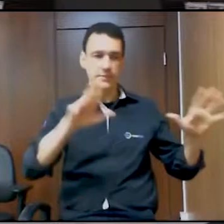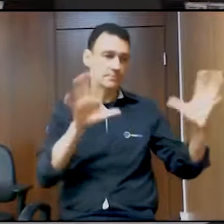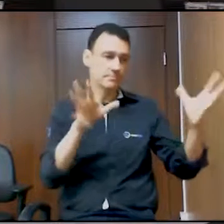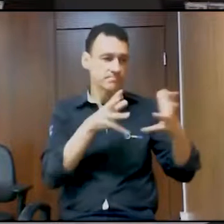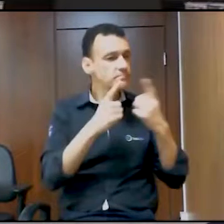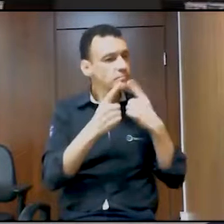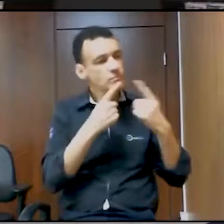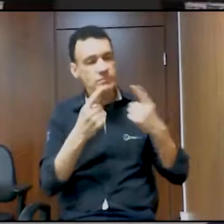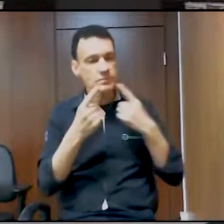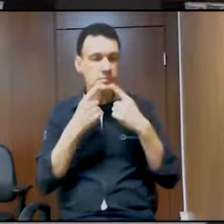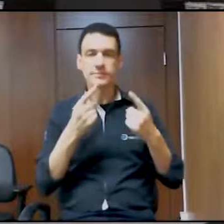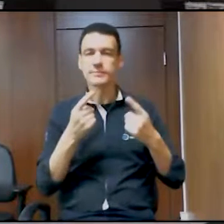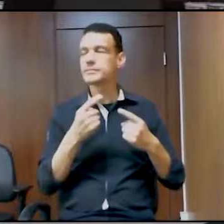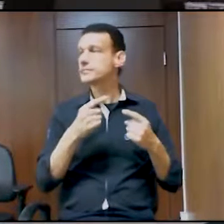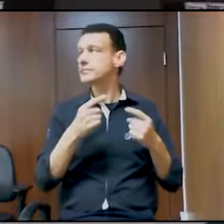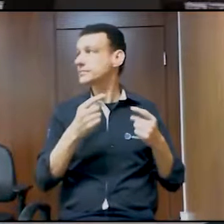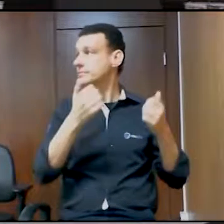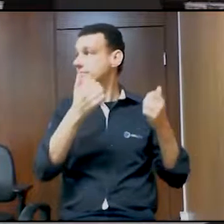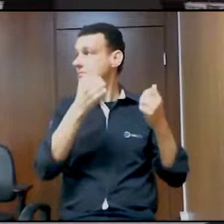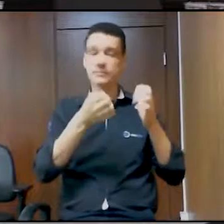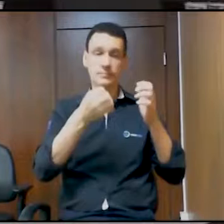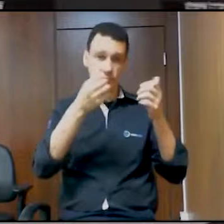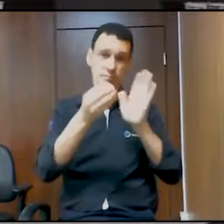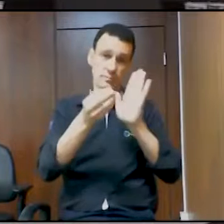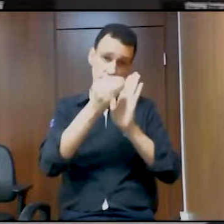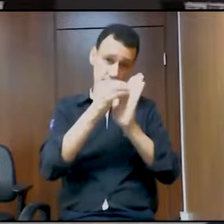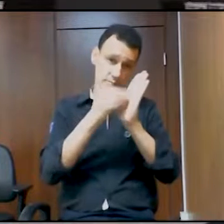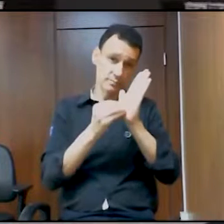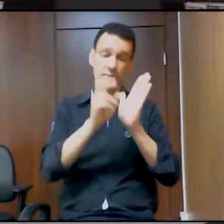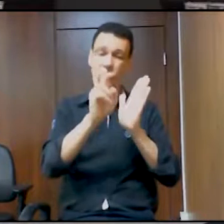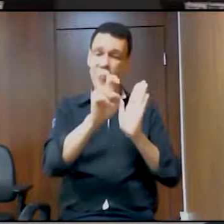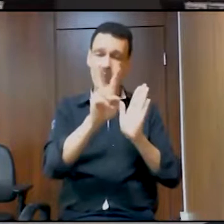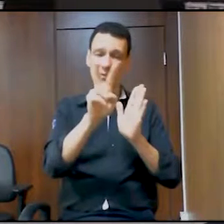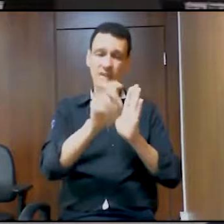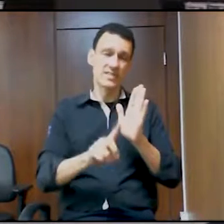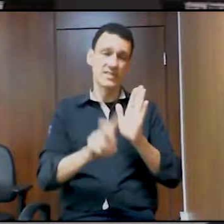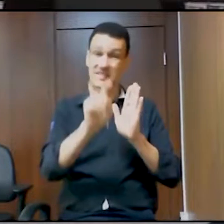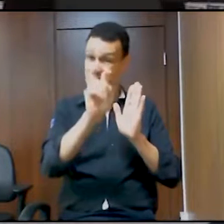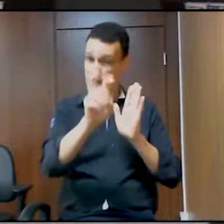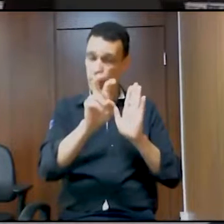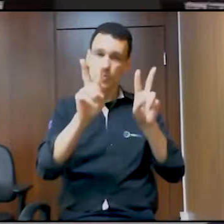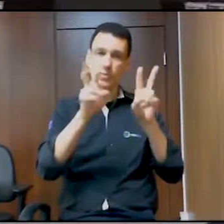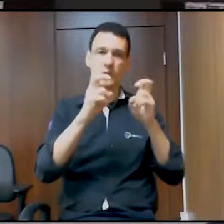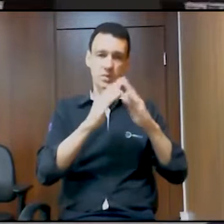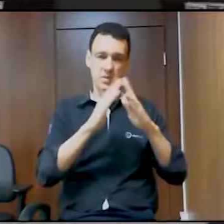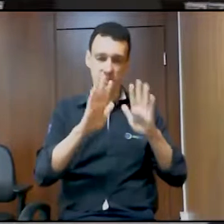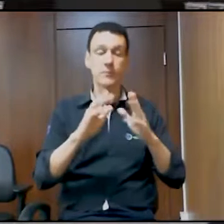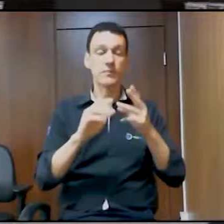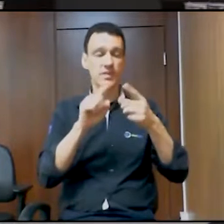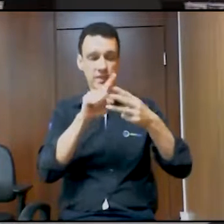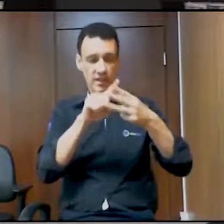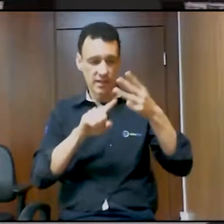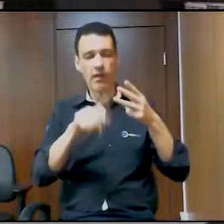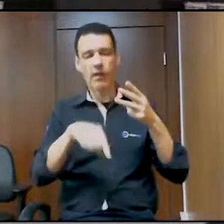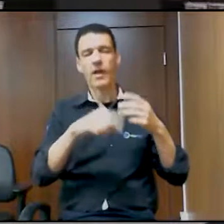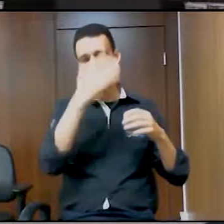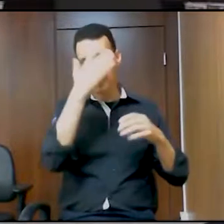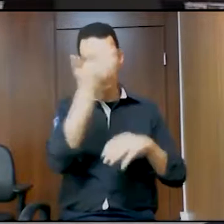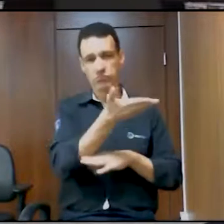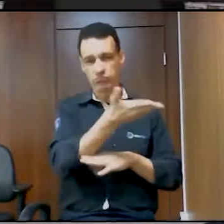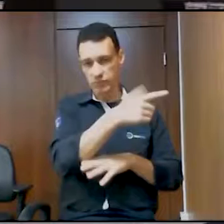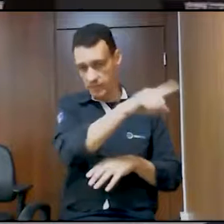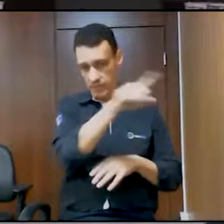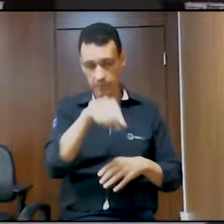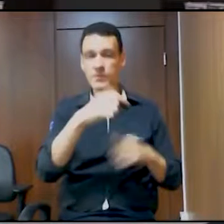habitação, ela fala pouco em habitação, ela fala 5 vezes em habitação. 3 é na definição de população em situação de rua, uma para falar que a população em situação de rua tem